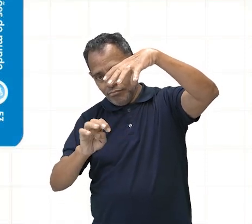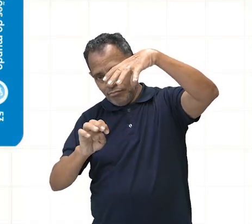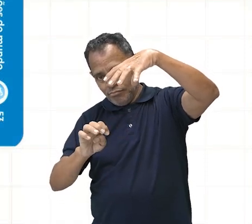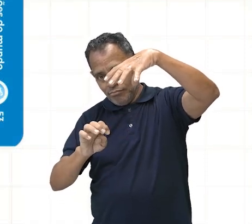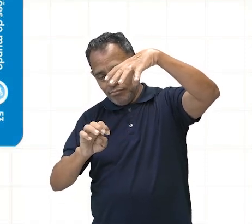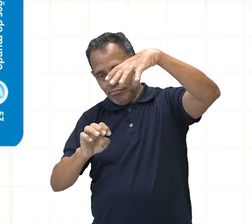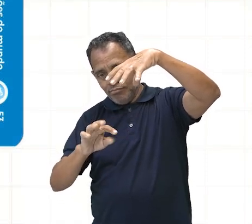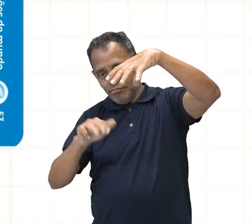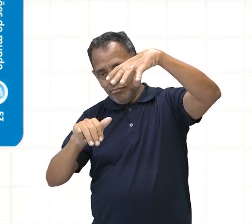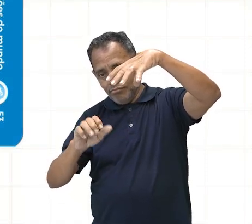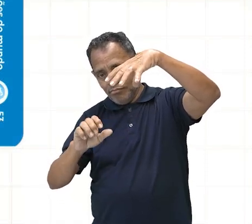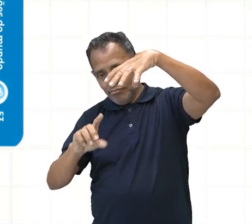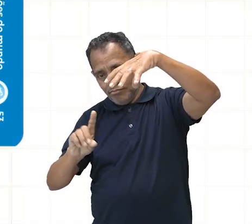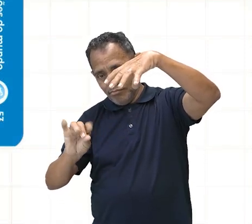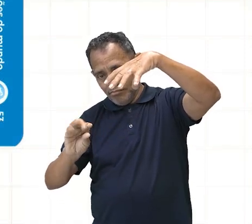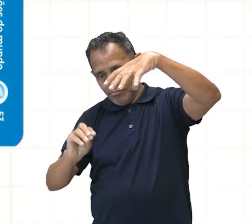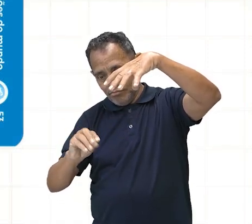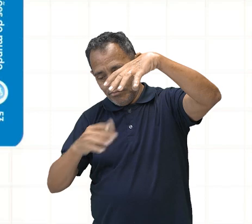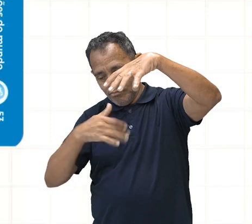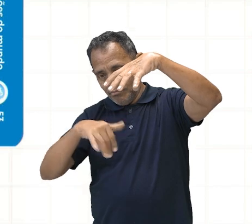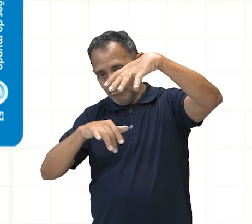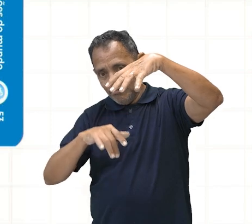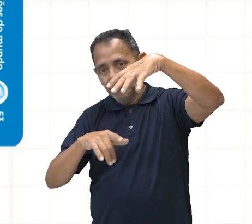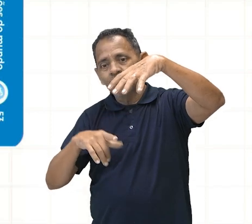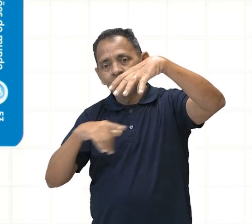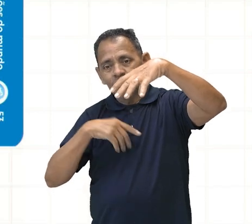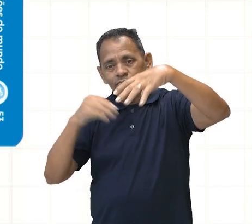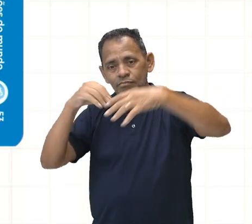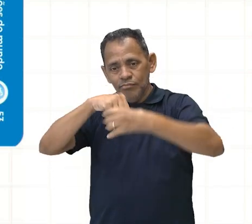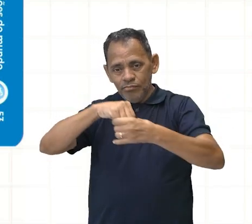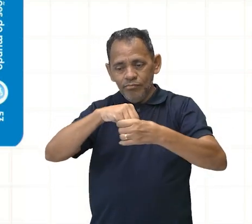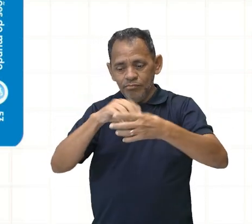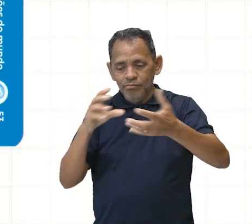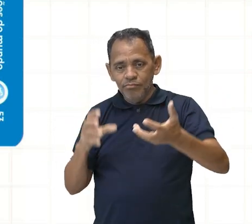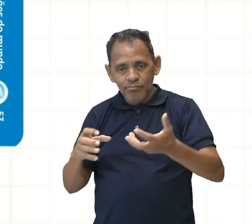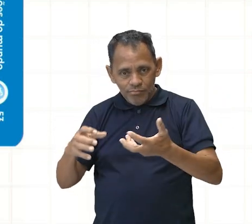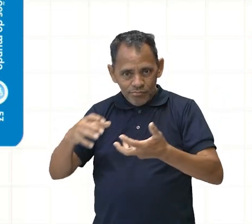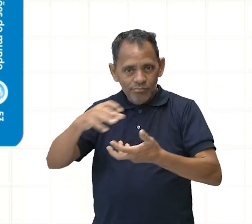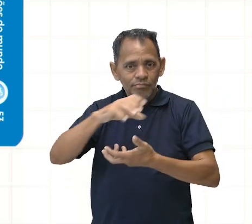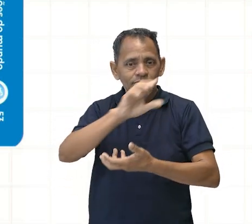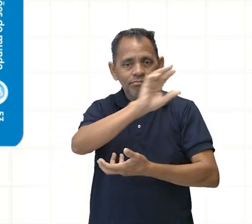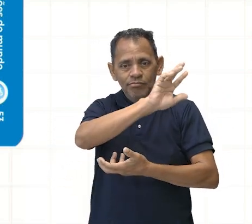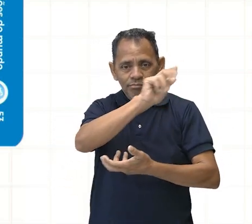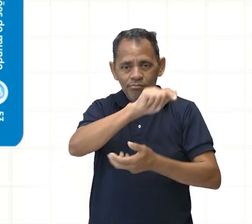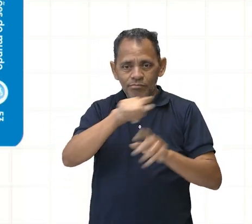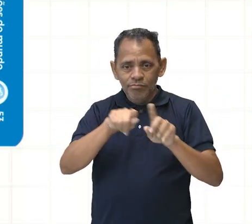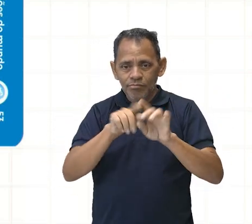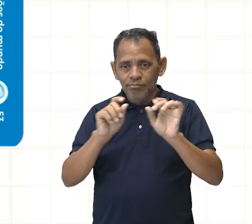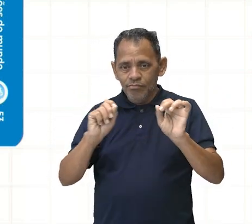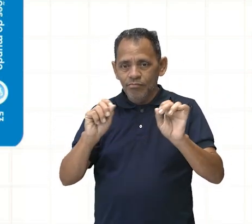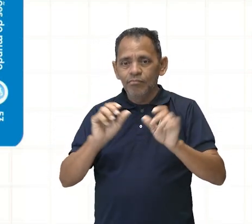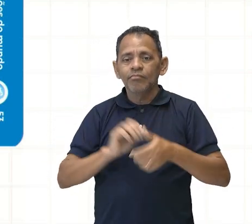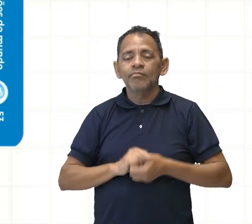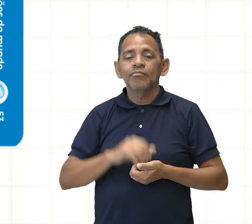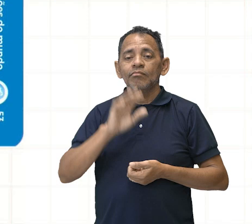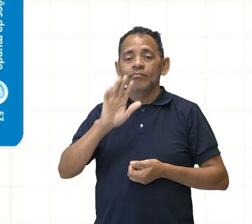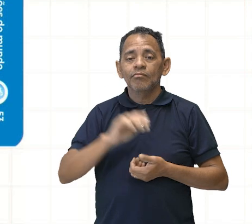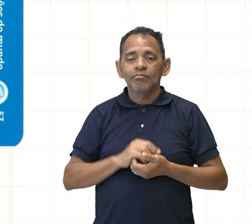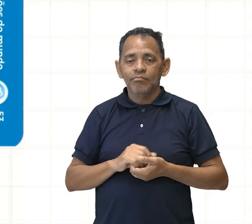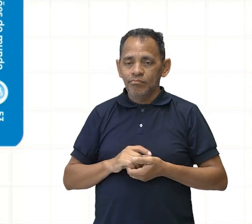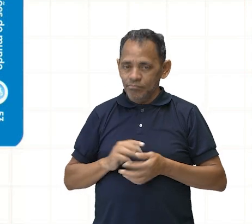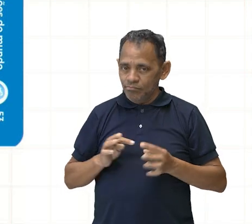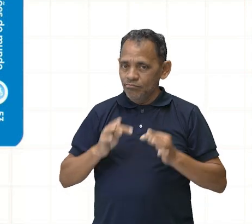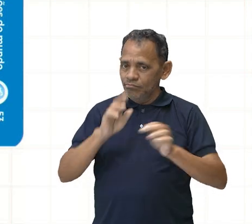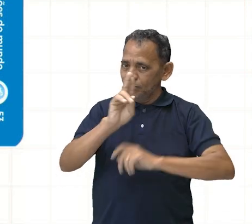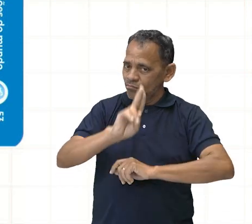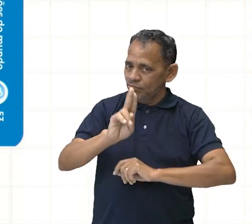né, é uma área que também faz parte do continente asiático, tá? Porém, as tecnologias que se